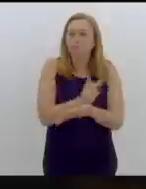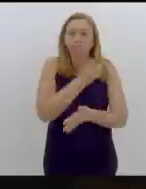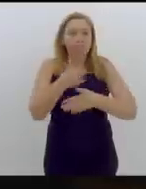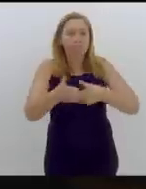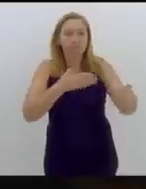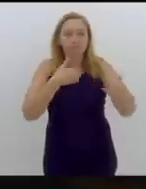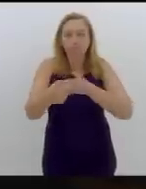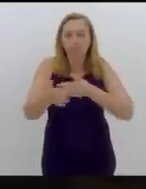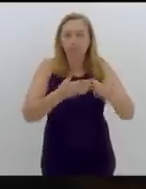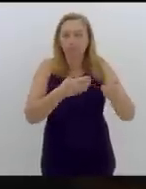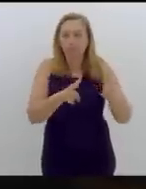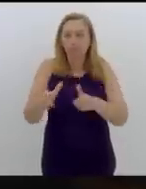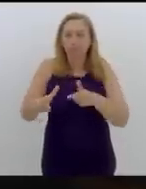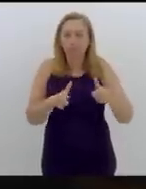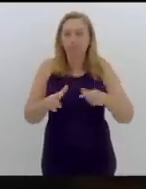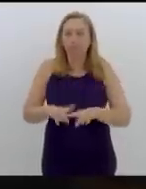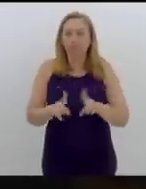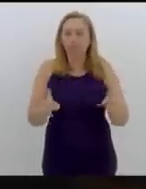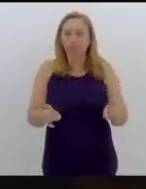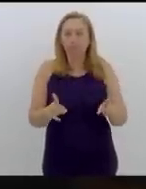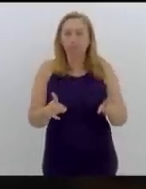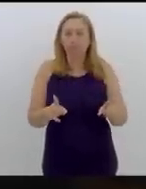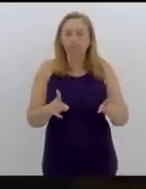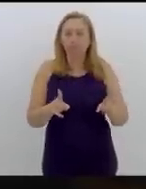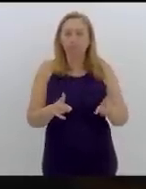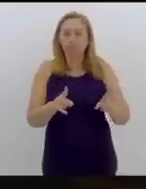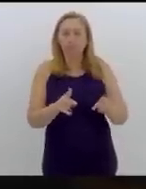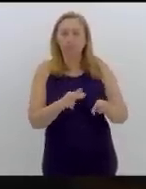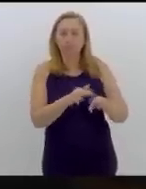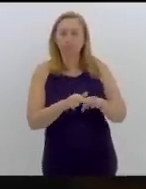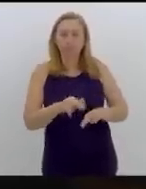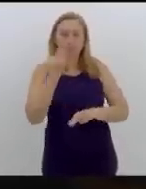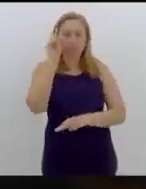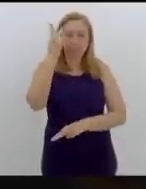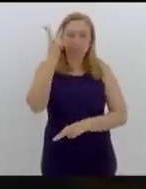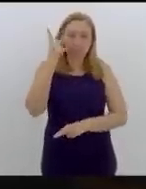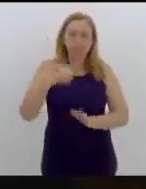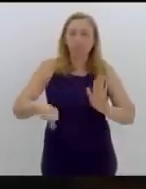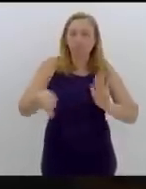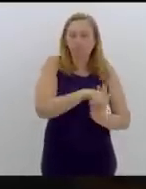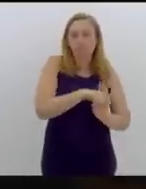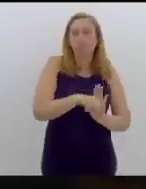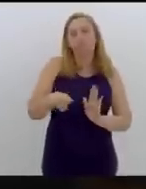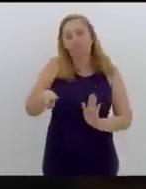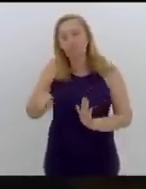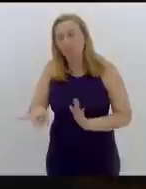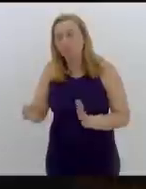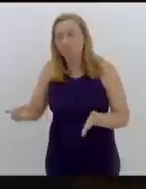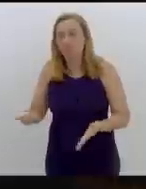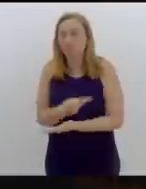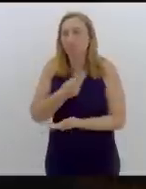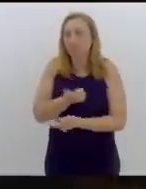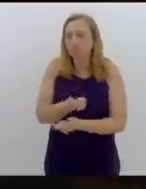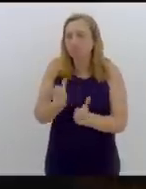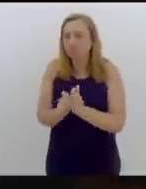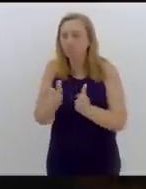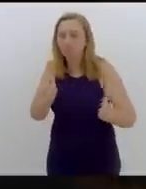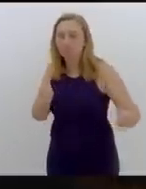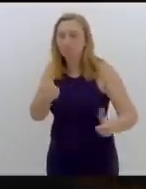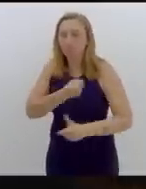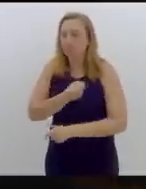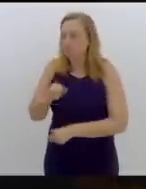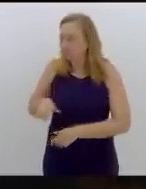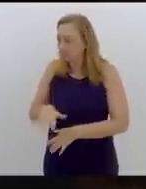qualquer lugar mas por uma razão sociológica histórica O crime vai acontecer em maior quantidade na